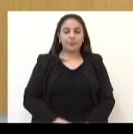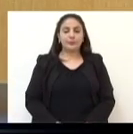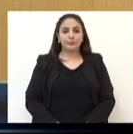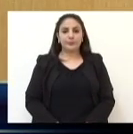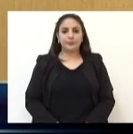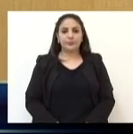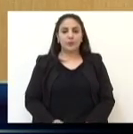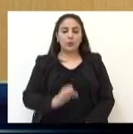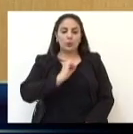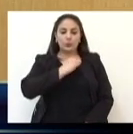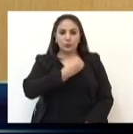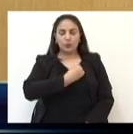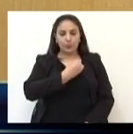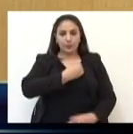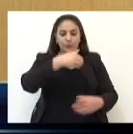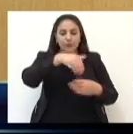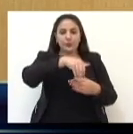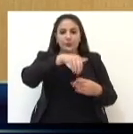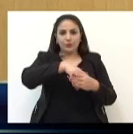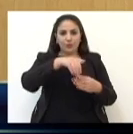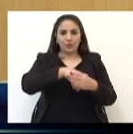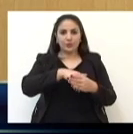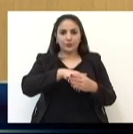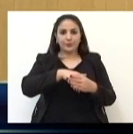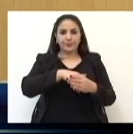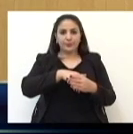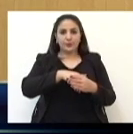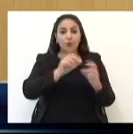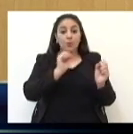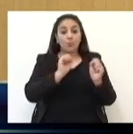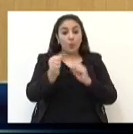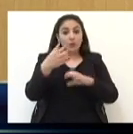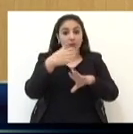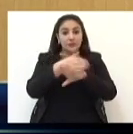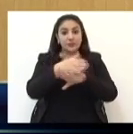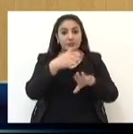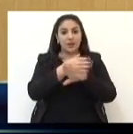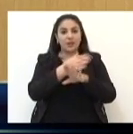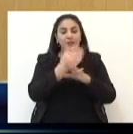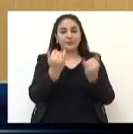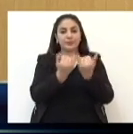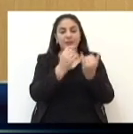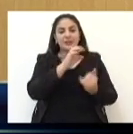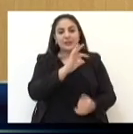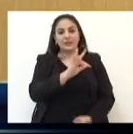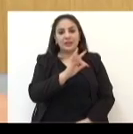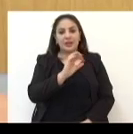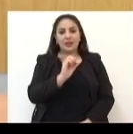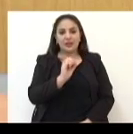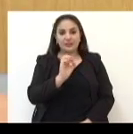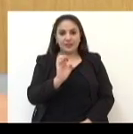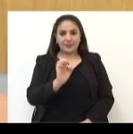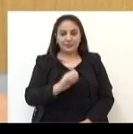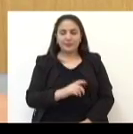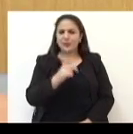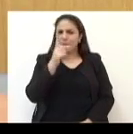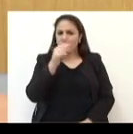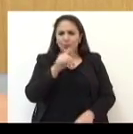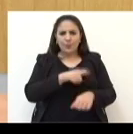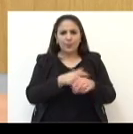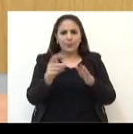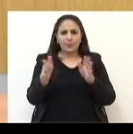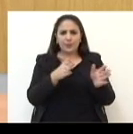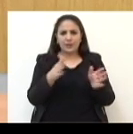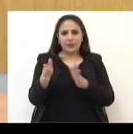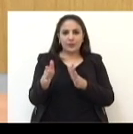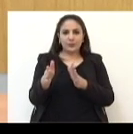municipal. O número de votos dos demais candidatos pode ser acessado na página do TSE. Mesmo durante o